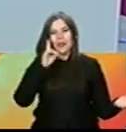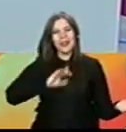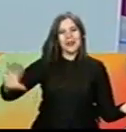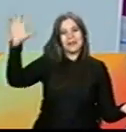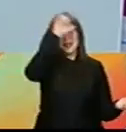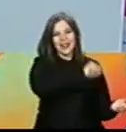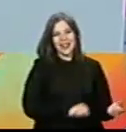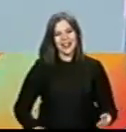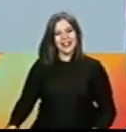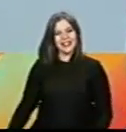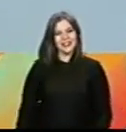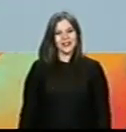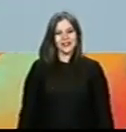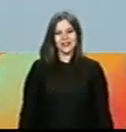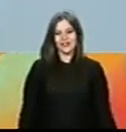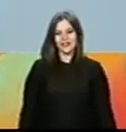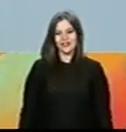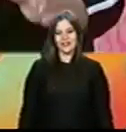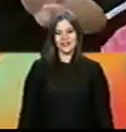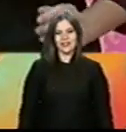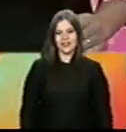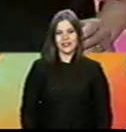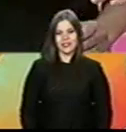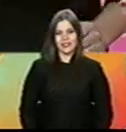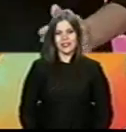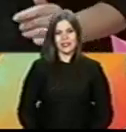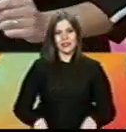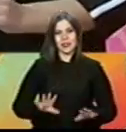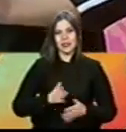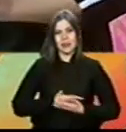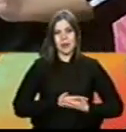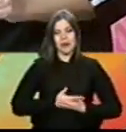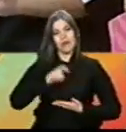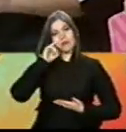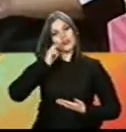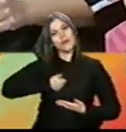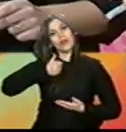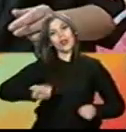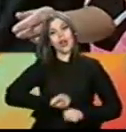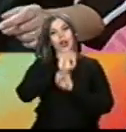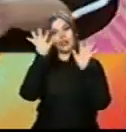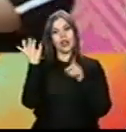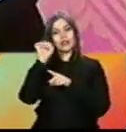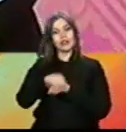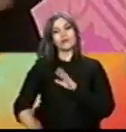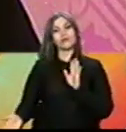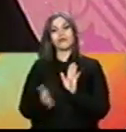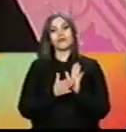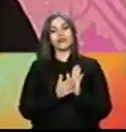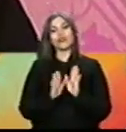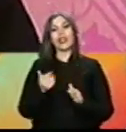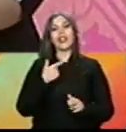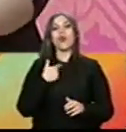Não vai o mal ao mundo por causa disso. Agora, mas que a criança fica mais protegida, fica. Fica com mais defesa. É a próxima decisão, vou estar em